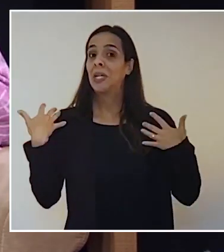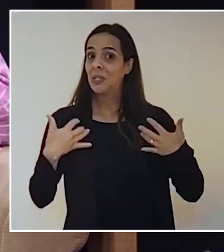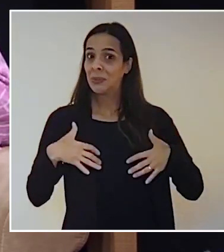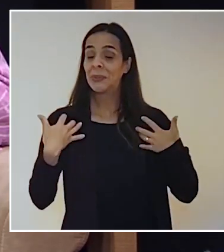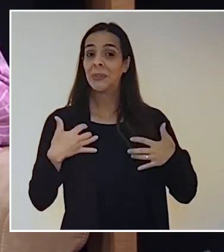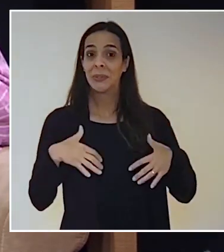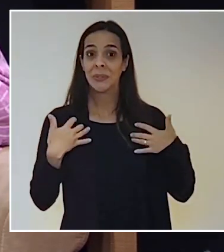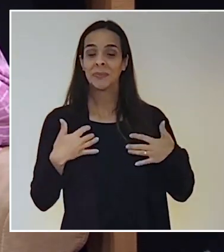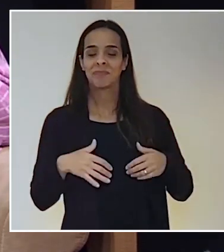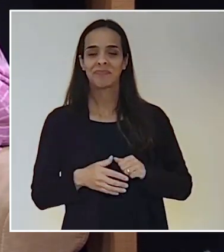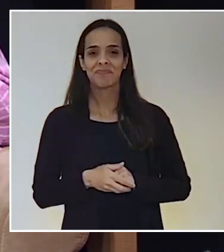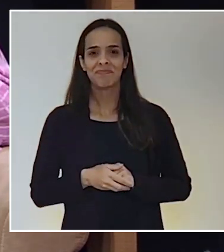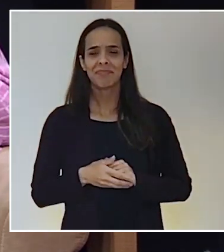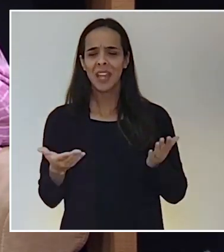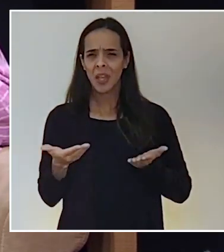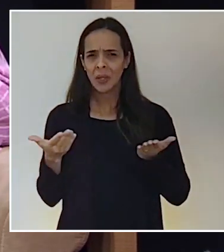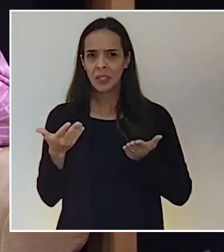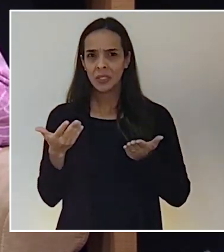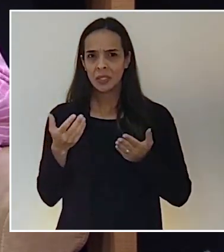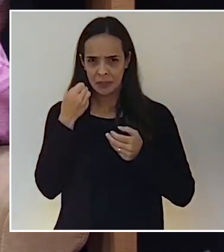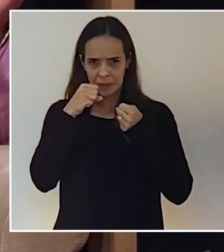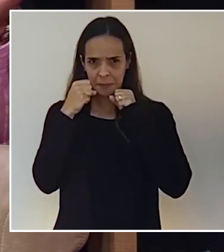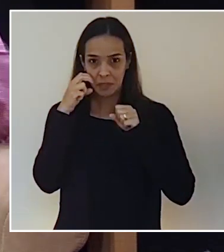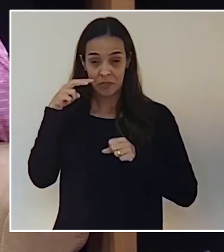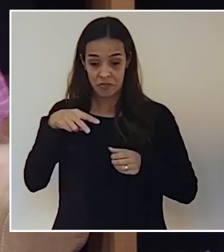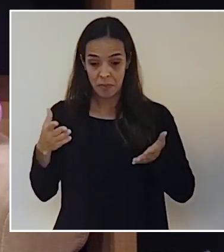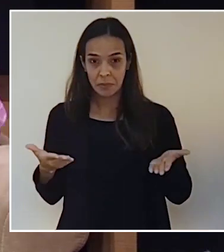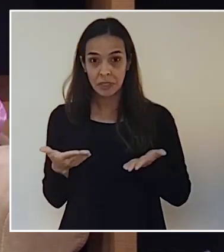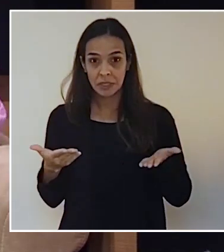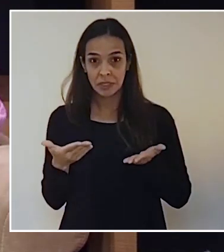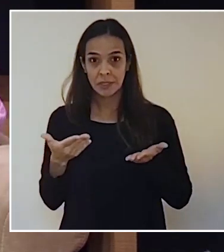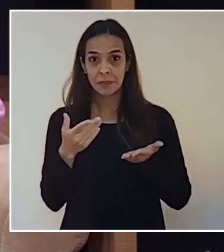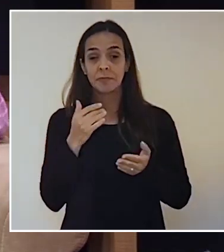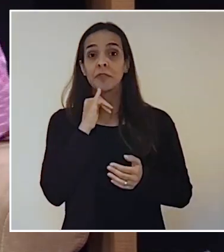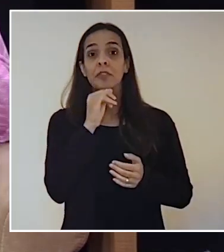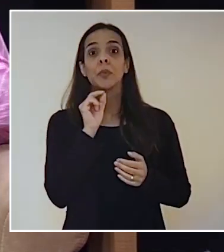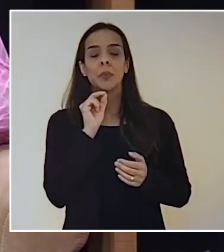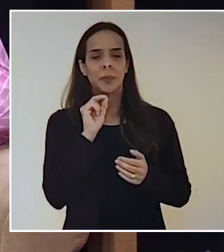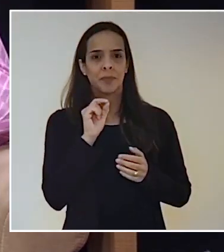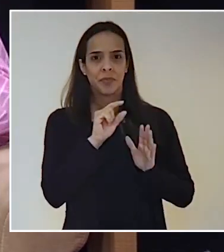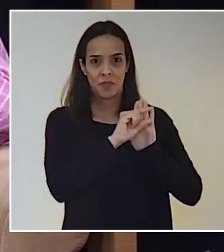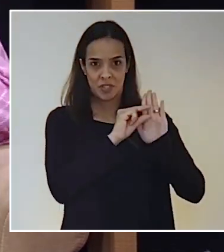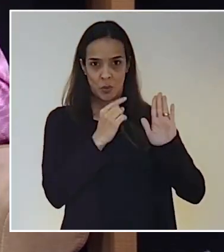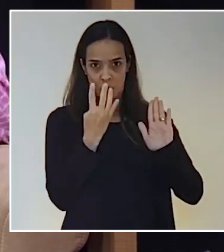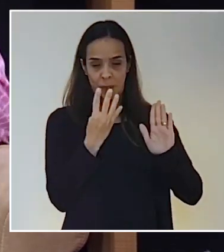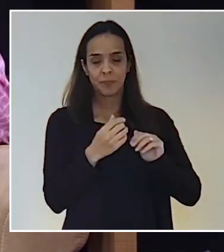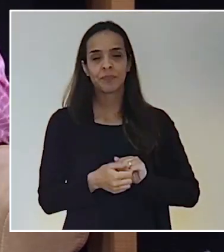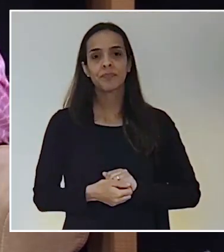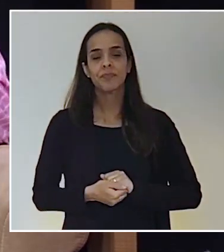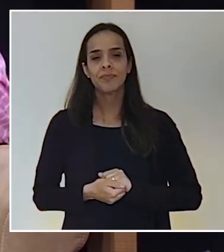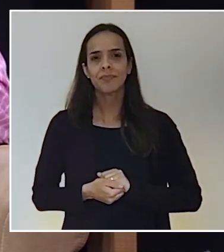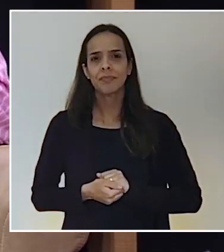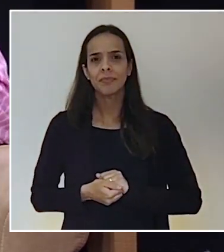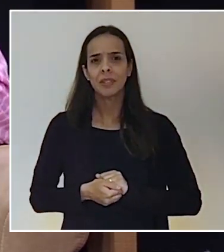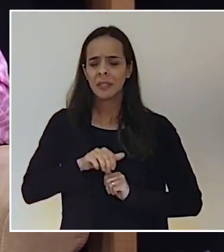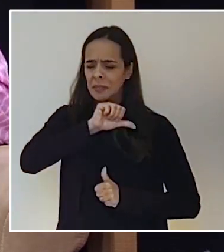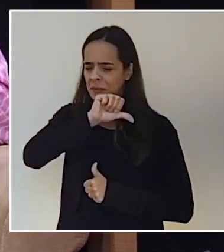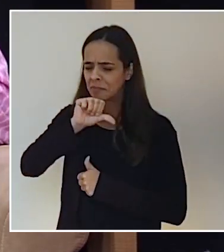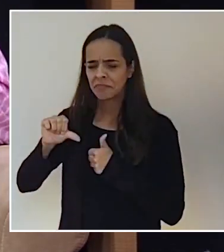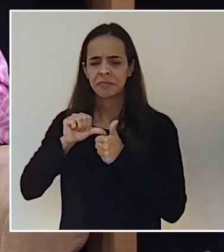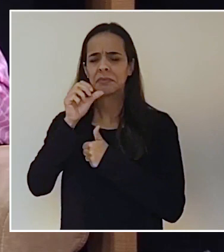e diz assim, no versículo de número 4, restaura, Senhor, a nossa sorte, como as torrentes do